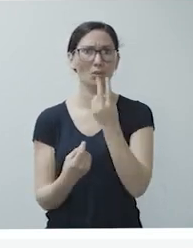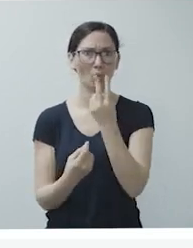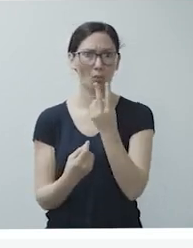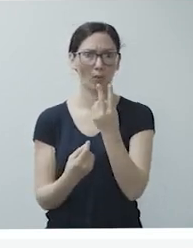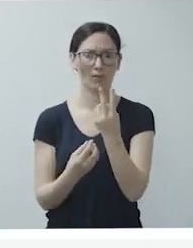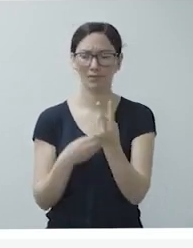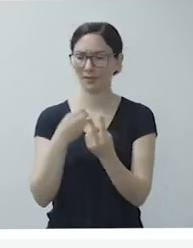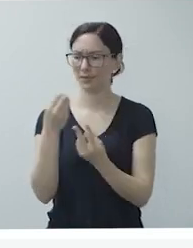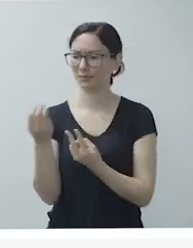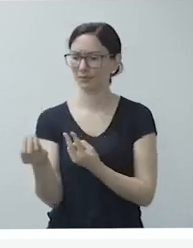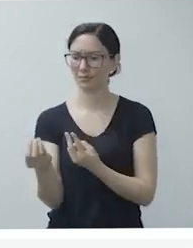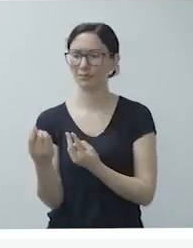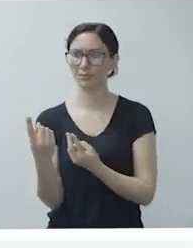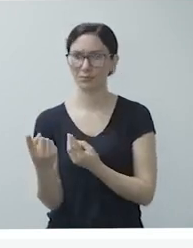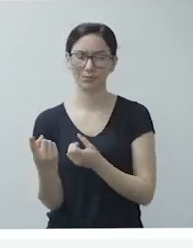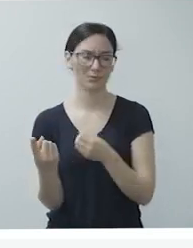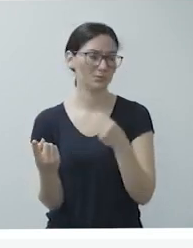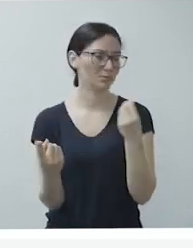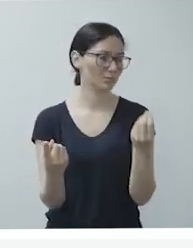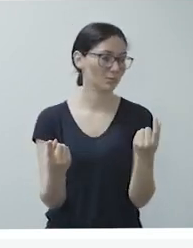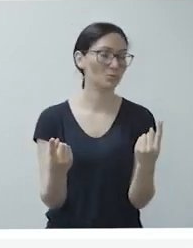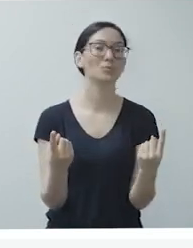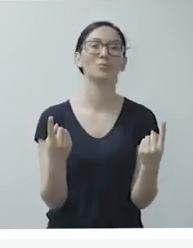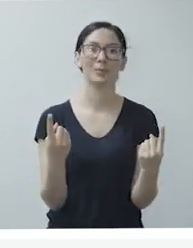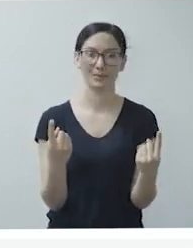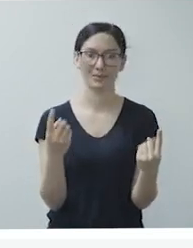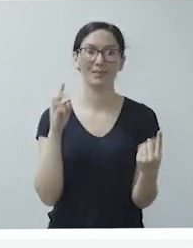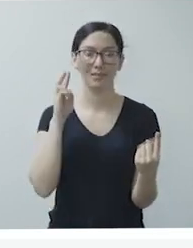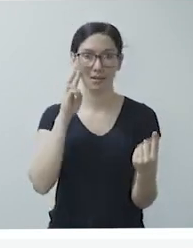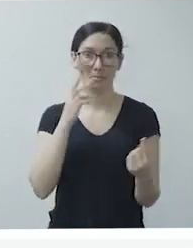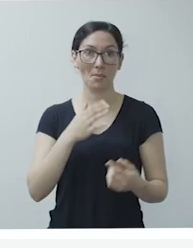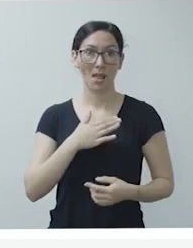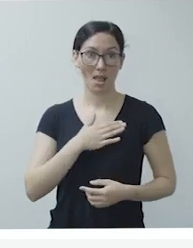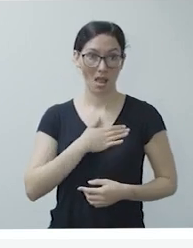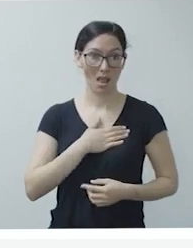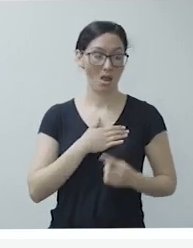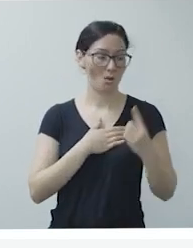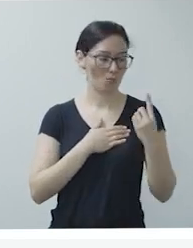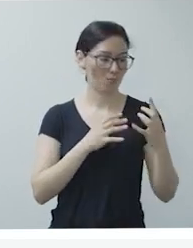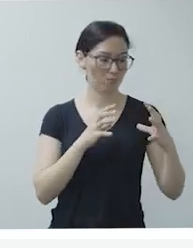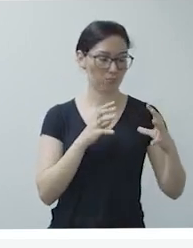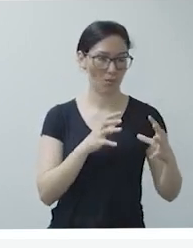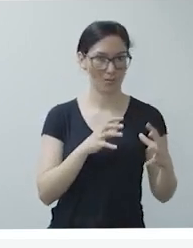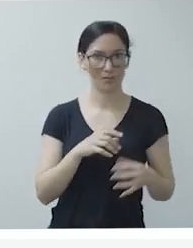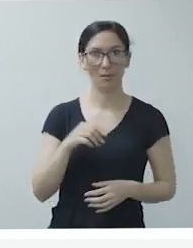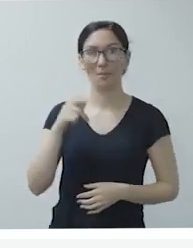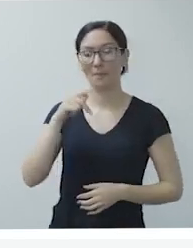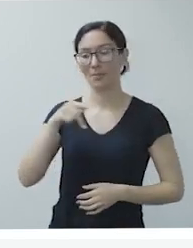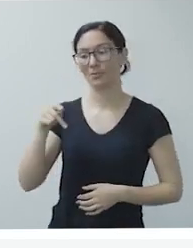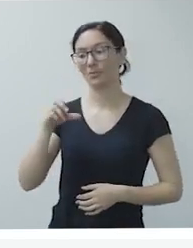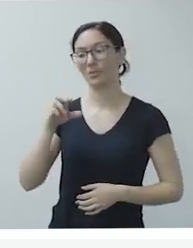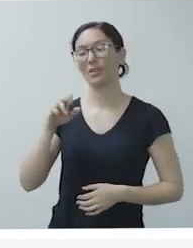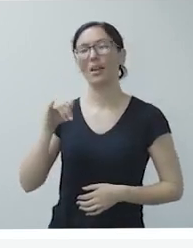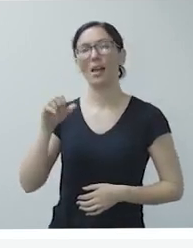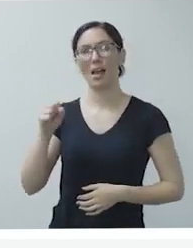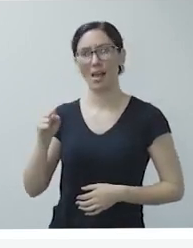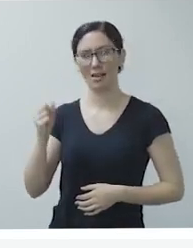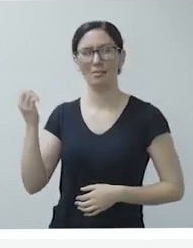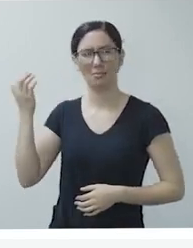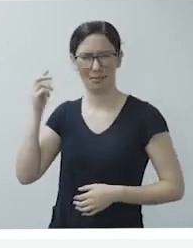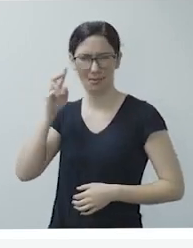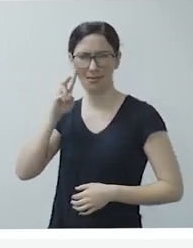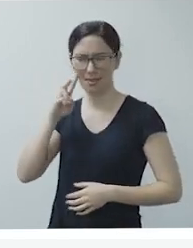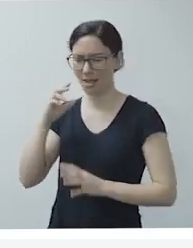bolas. Então ela ficou com uma bola e eu, professora Márcia, fiquei com a outra bola. Dividimos